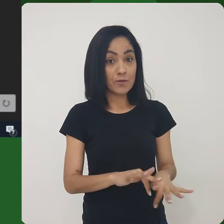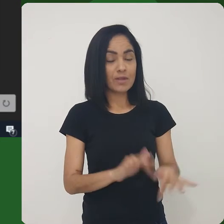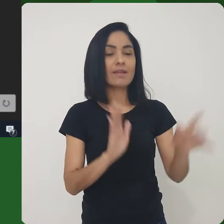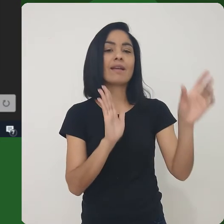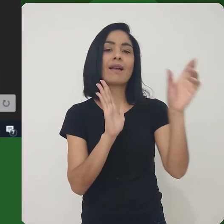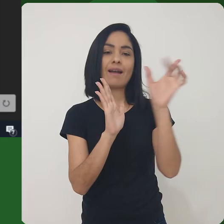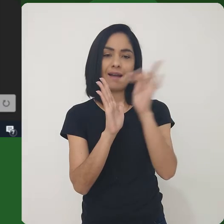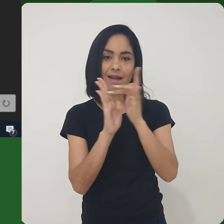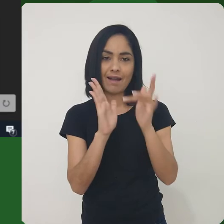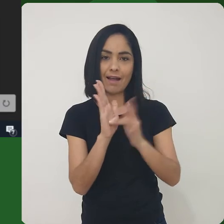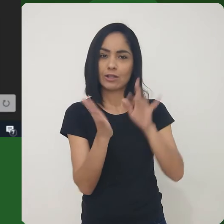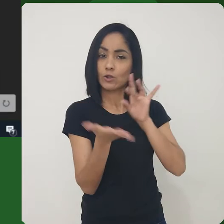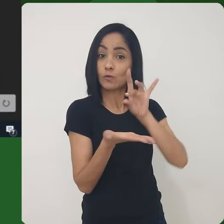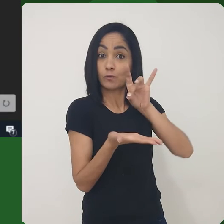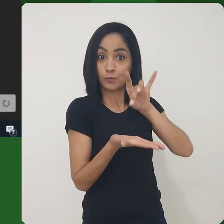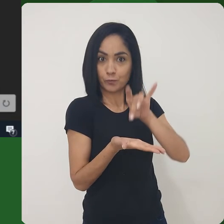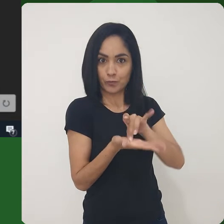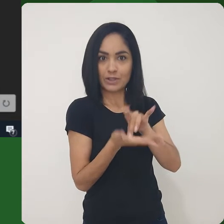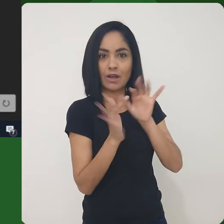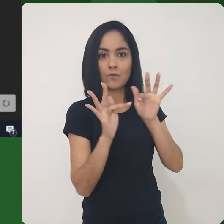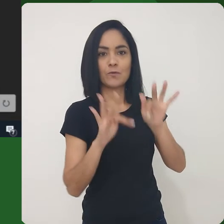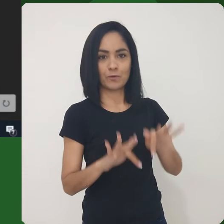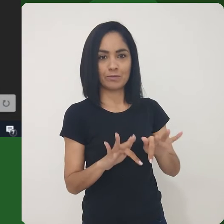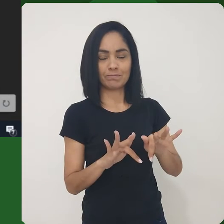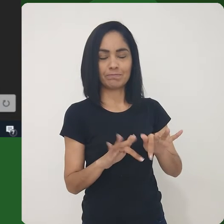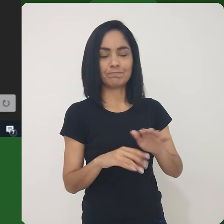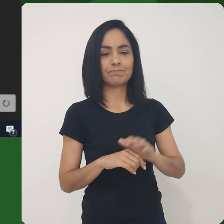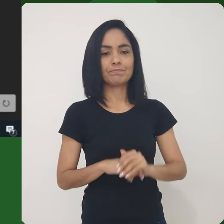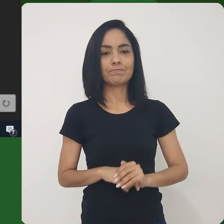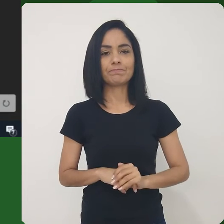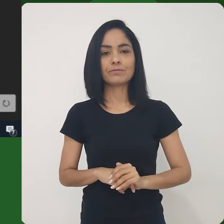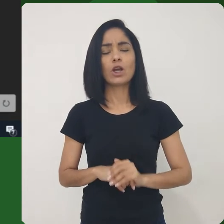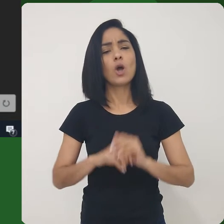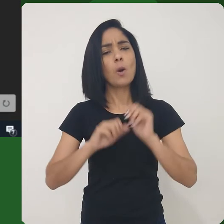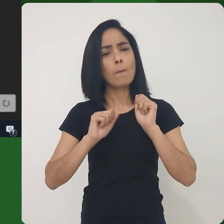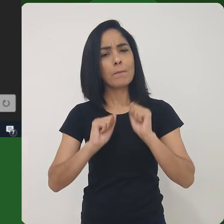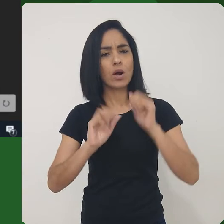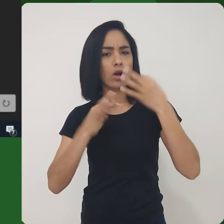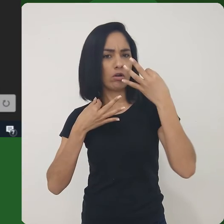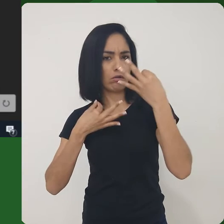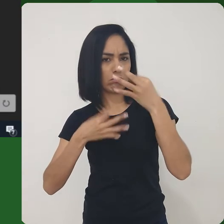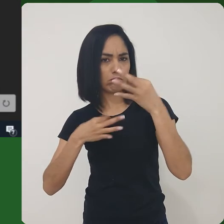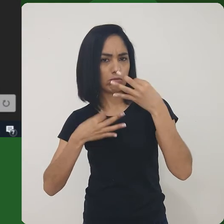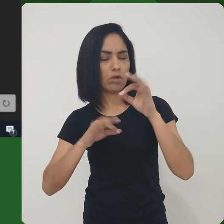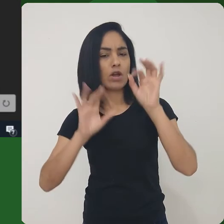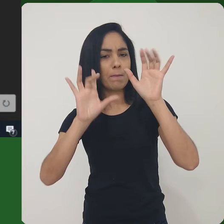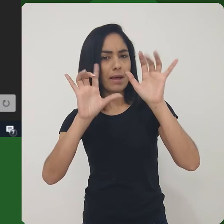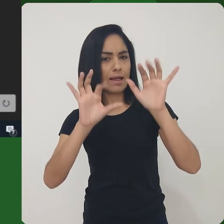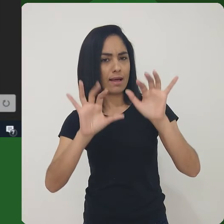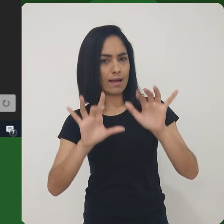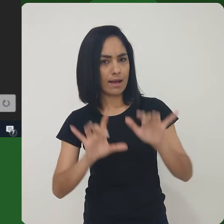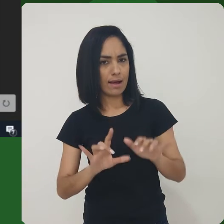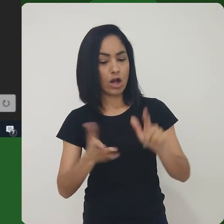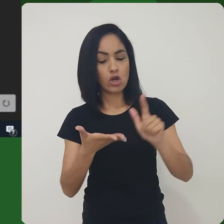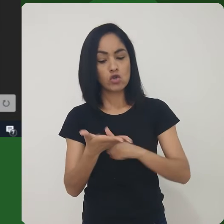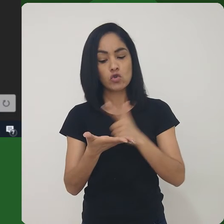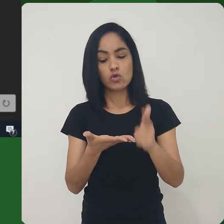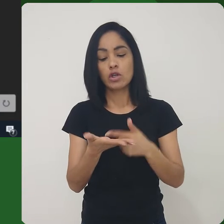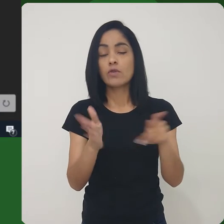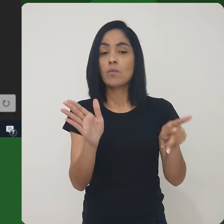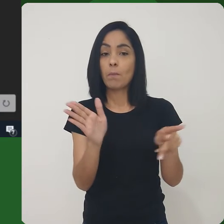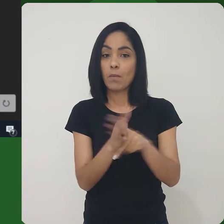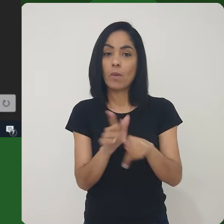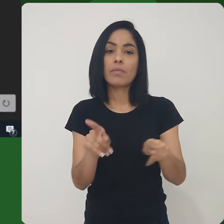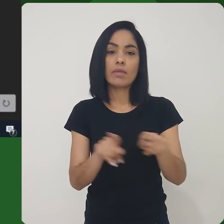a ata realmente definitiva, pode ser numa folha digitada, como foi colocado ali, ou no